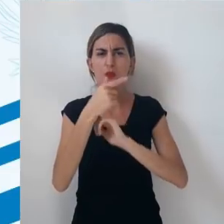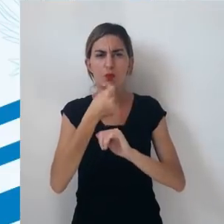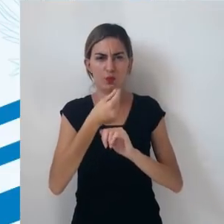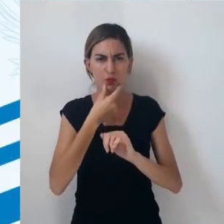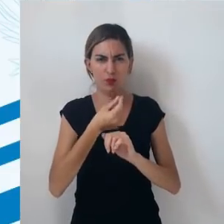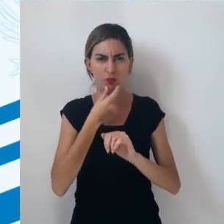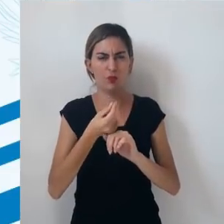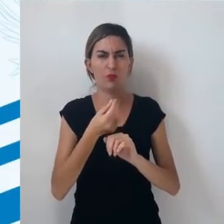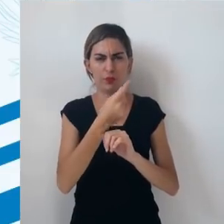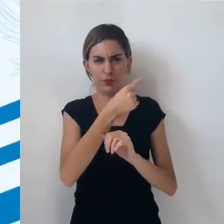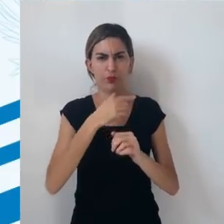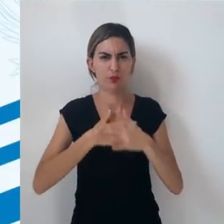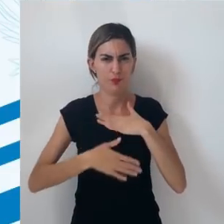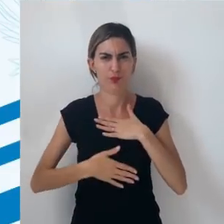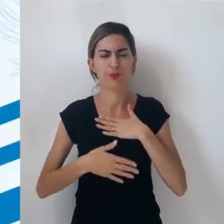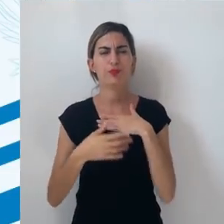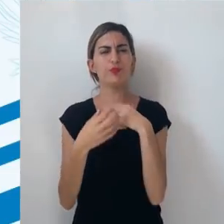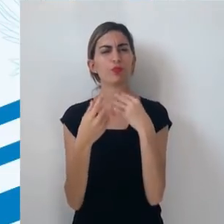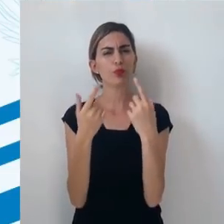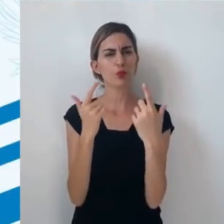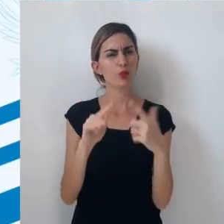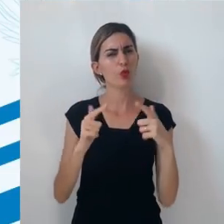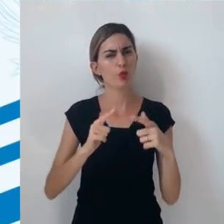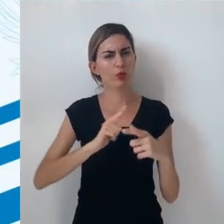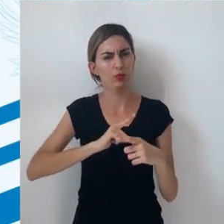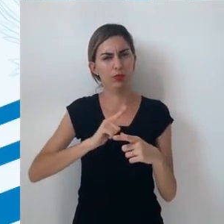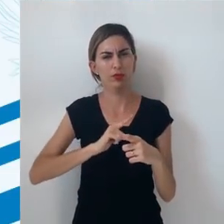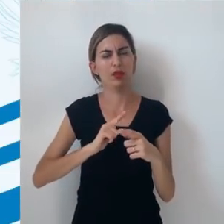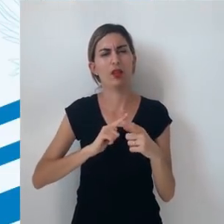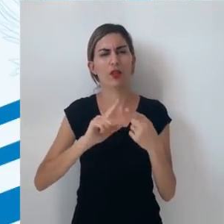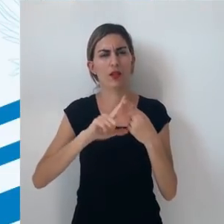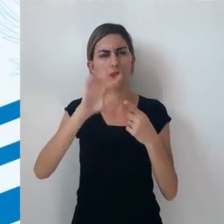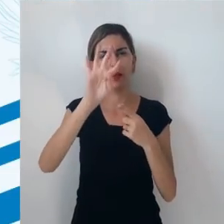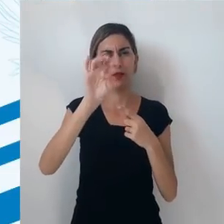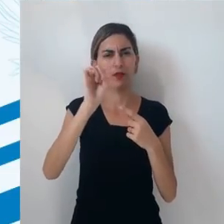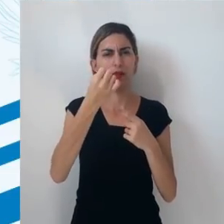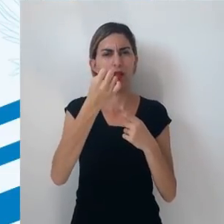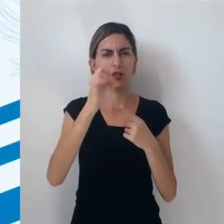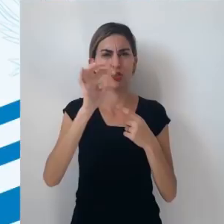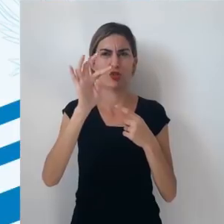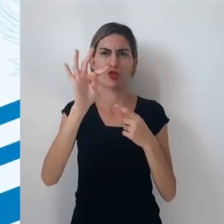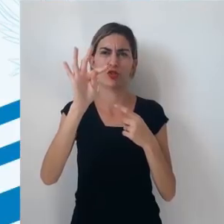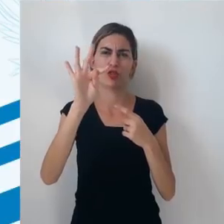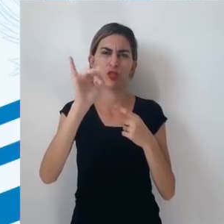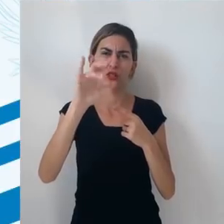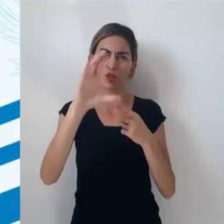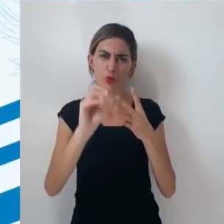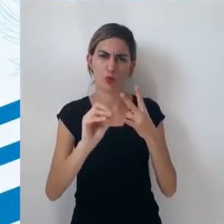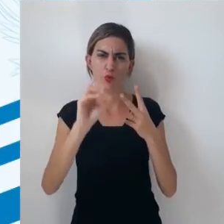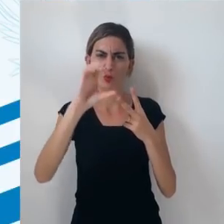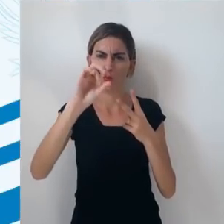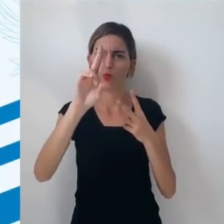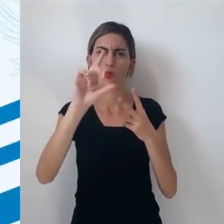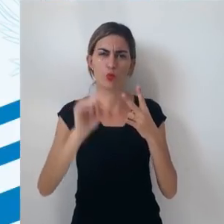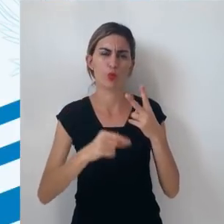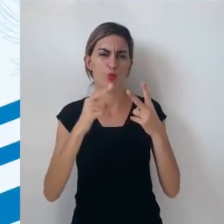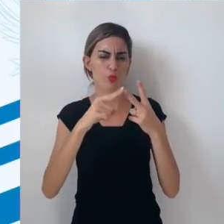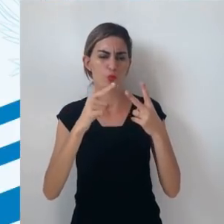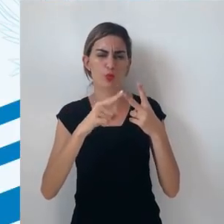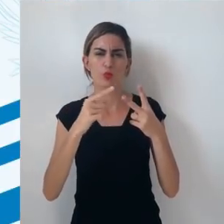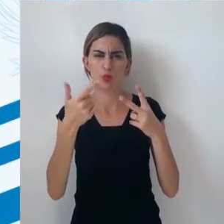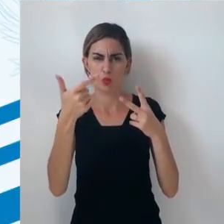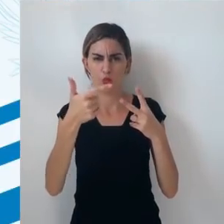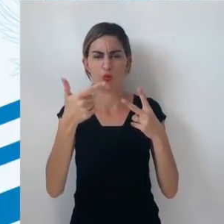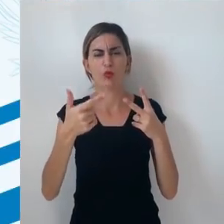sistema reprodutor masculino, onde eu tenho aí, onde a gente encontra o testículo no número 1. No